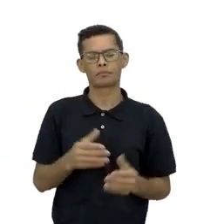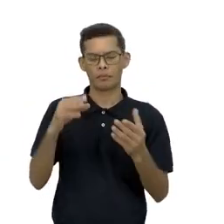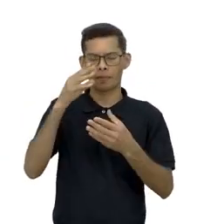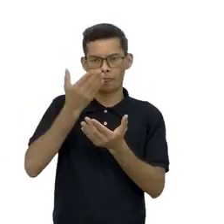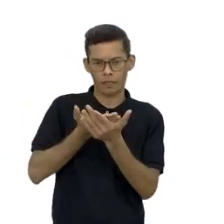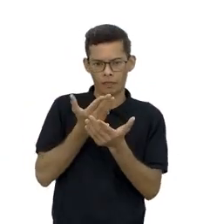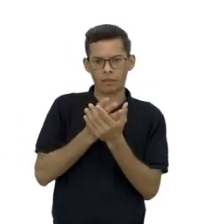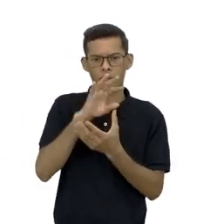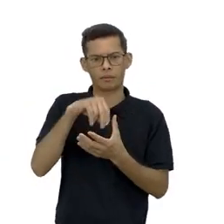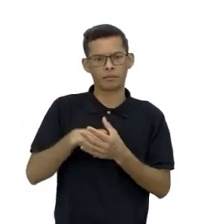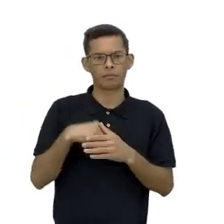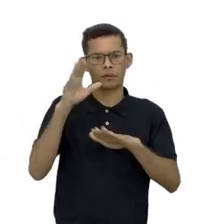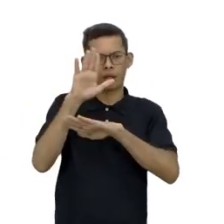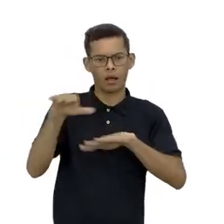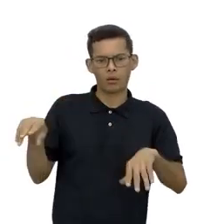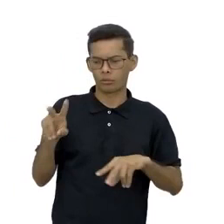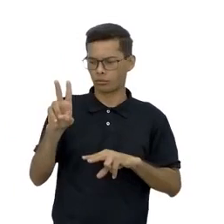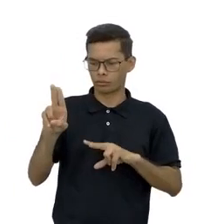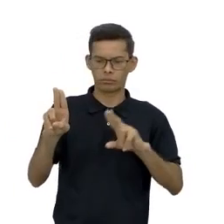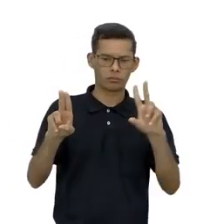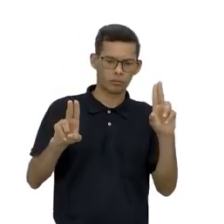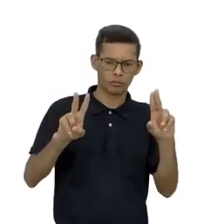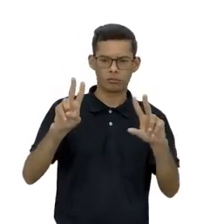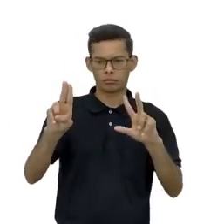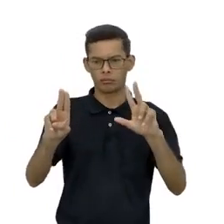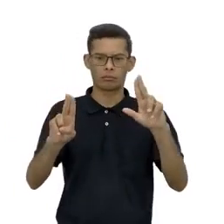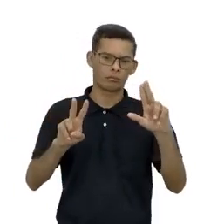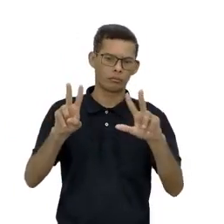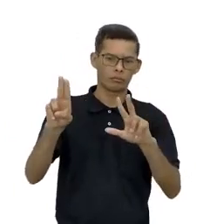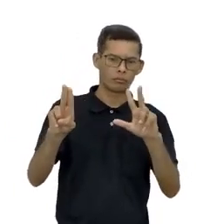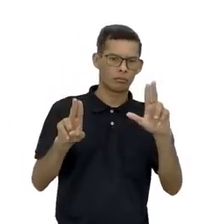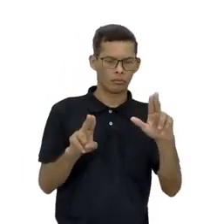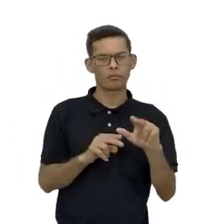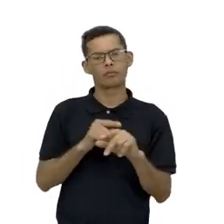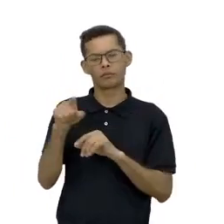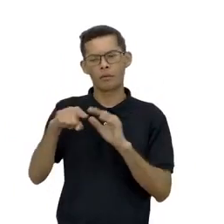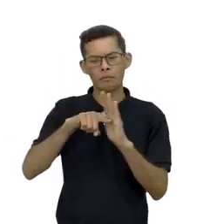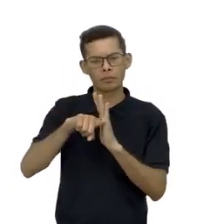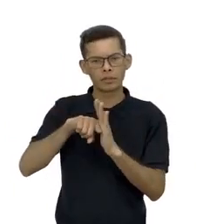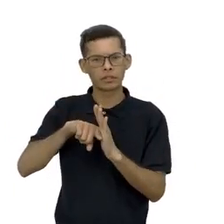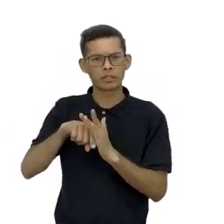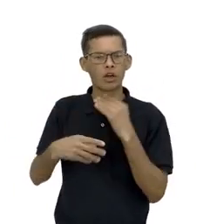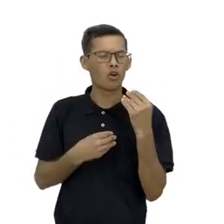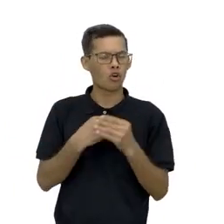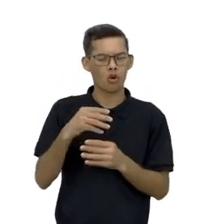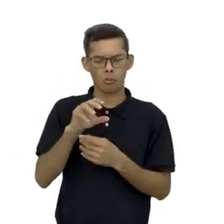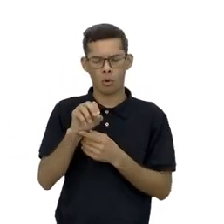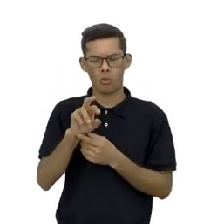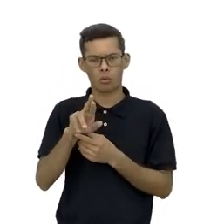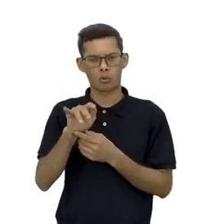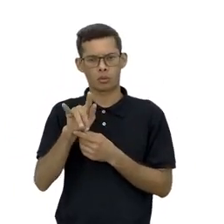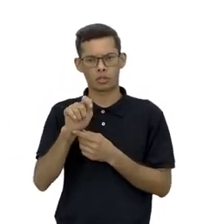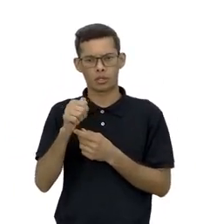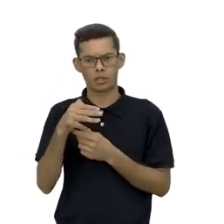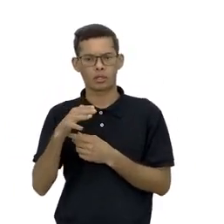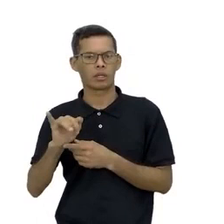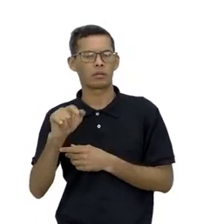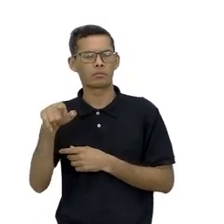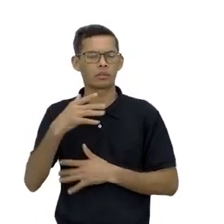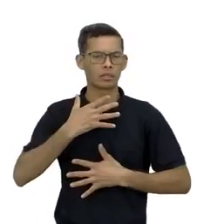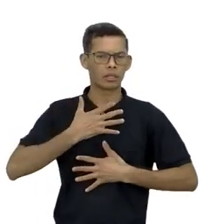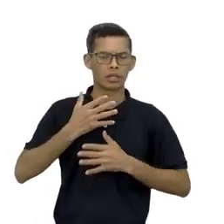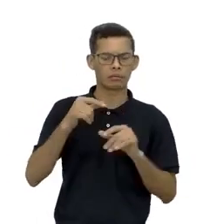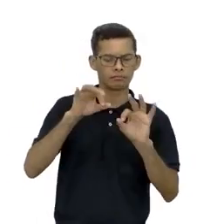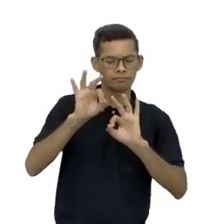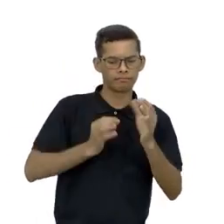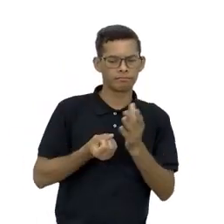estudantes em dupla devem pesquisar um origami que gostariam de apresentar e aprender a fazer, né? Ensinando